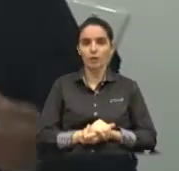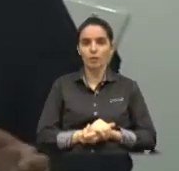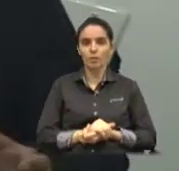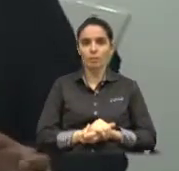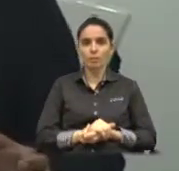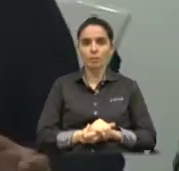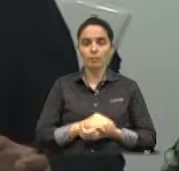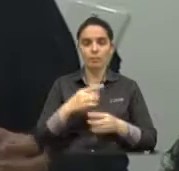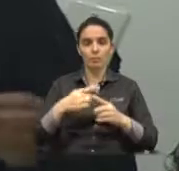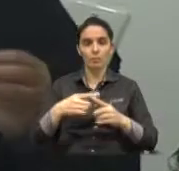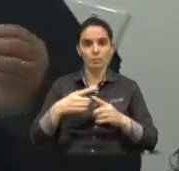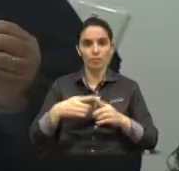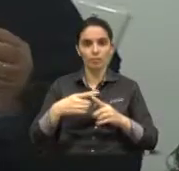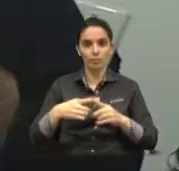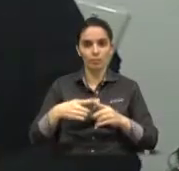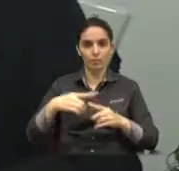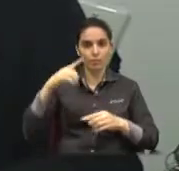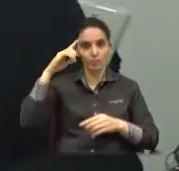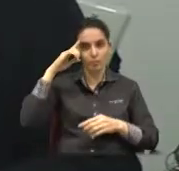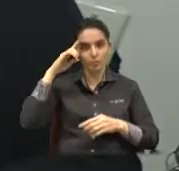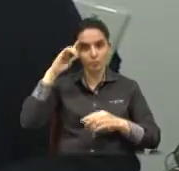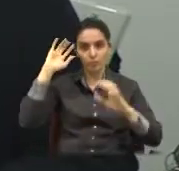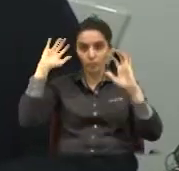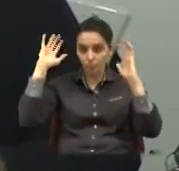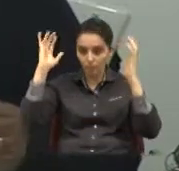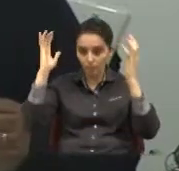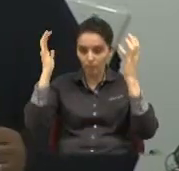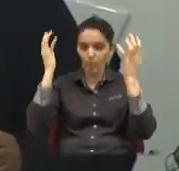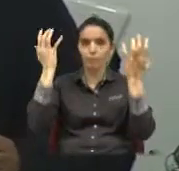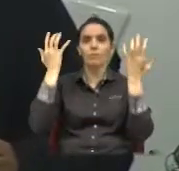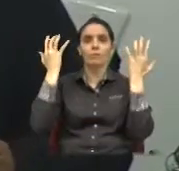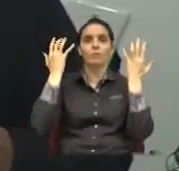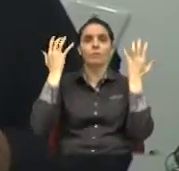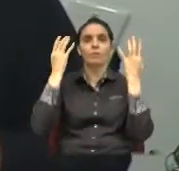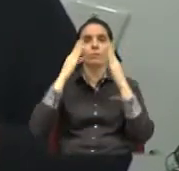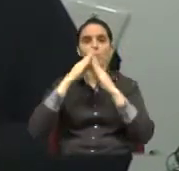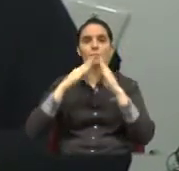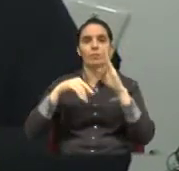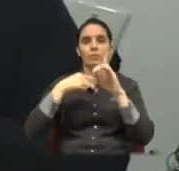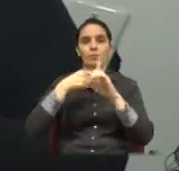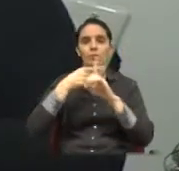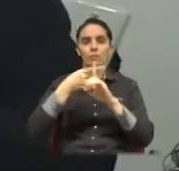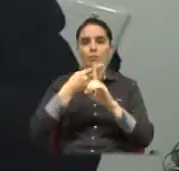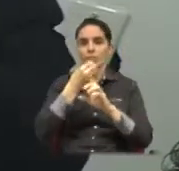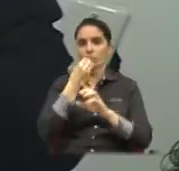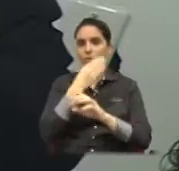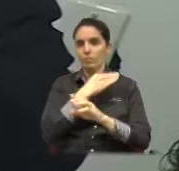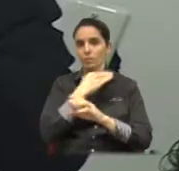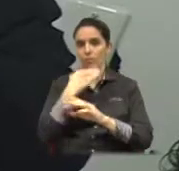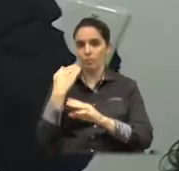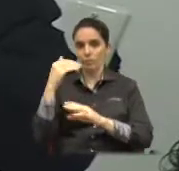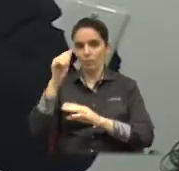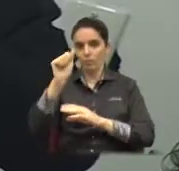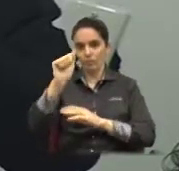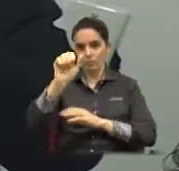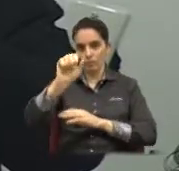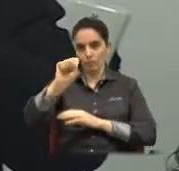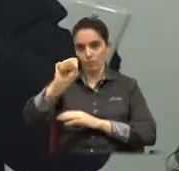essa data comemorativa da Igreja Nossa Senhora da Boa Morte e Assunção